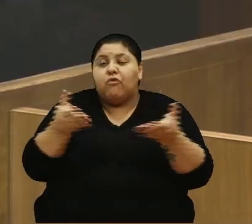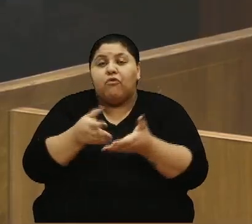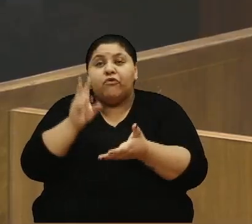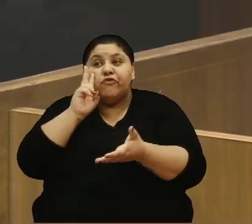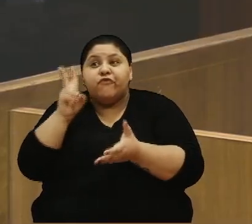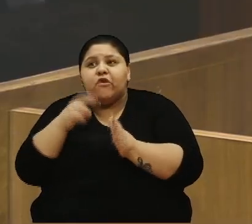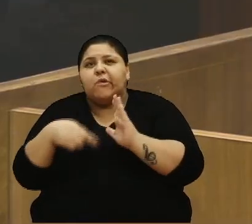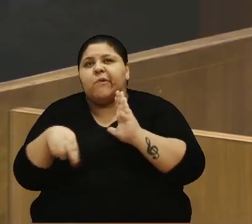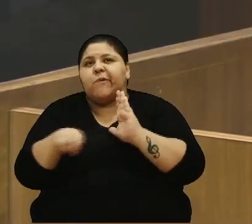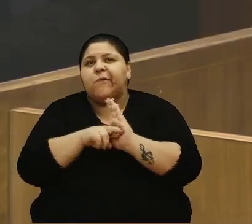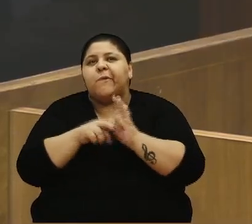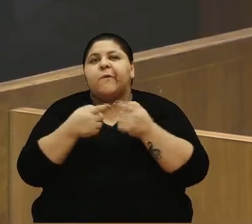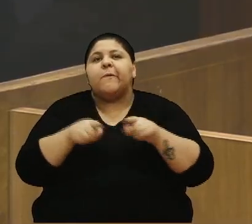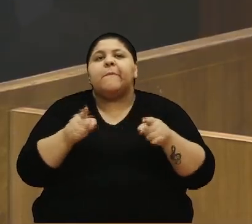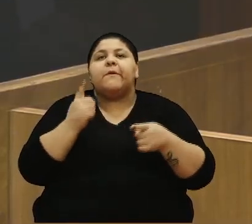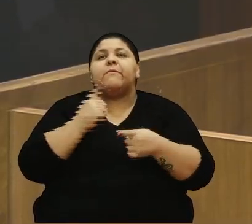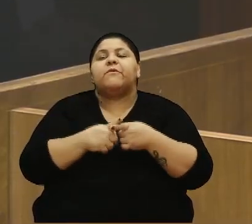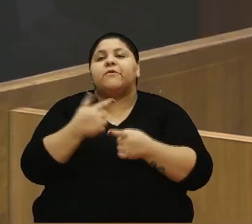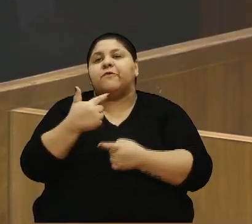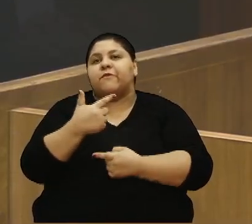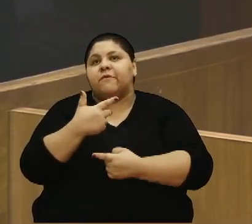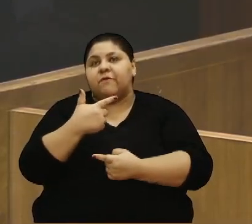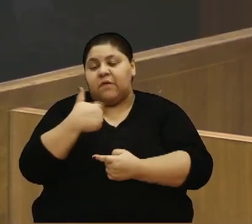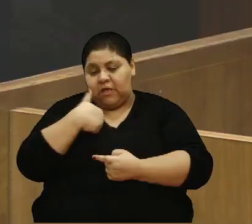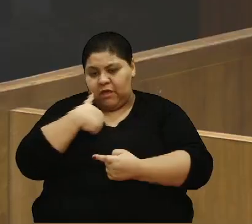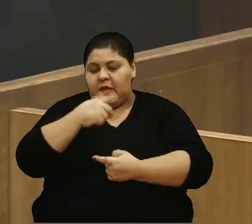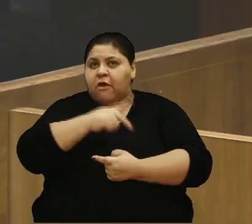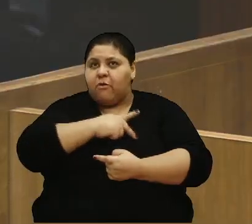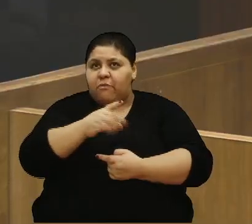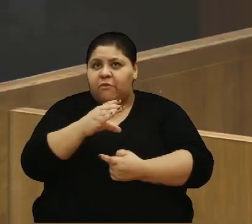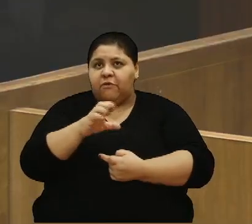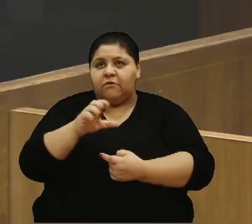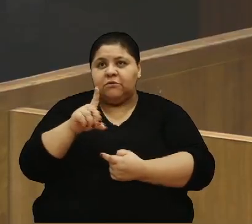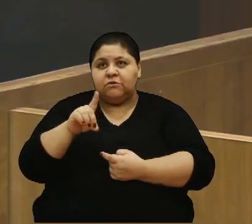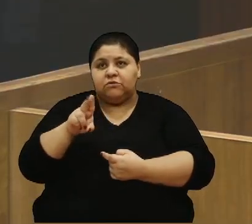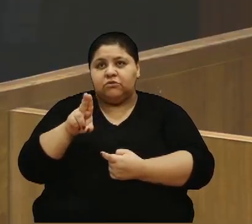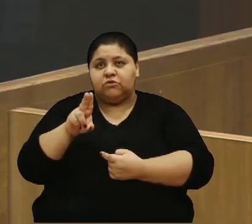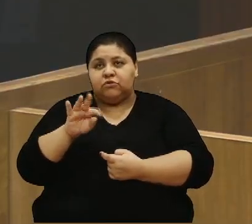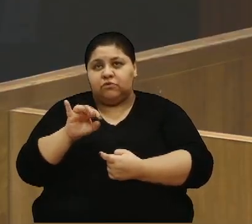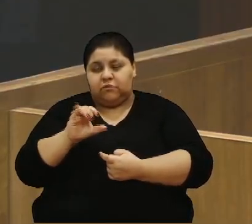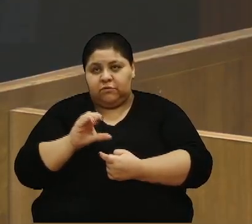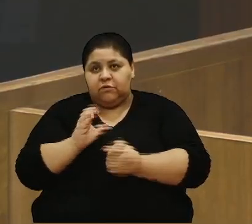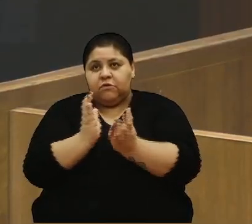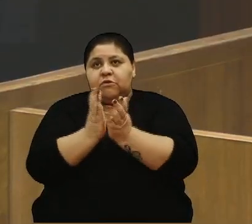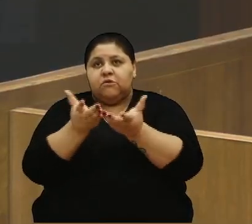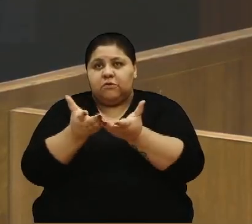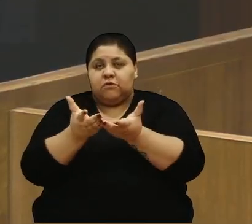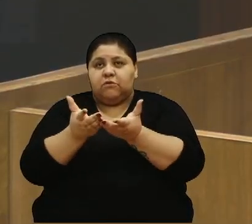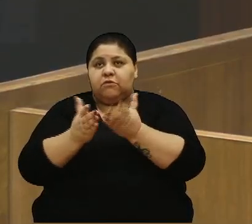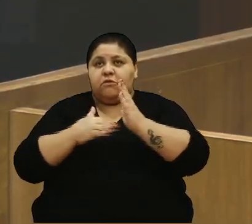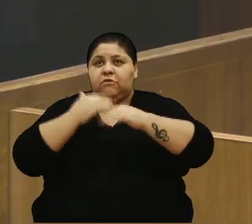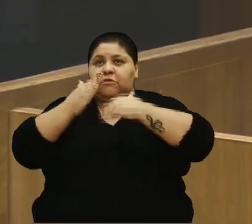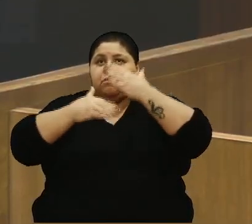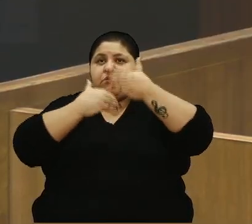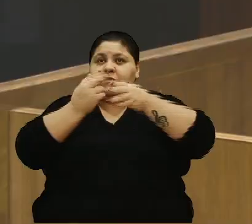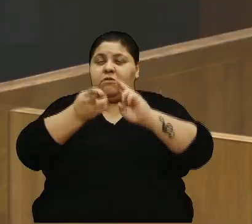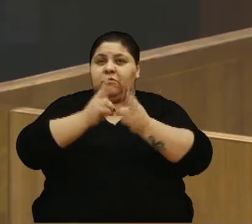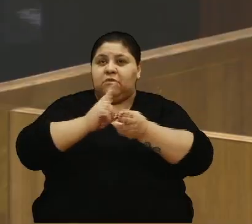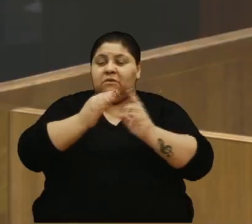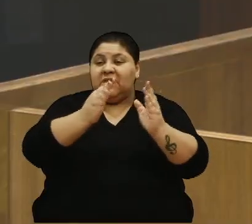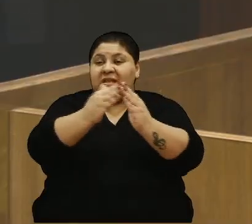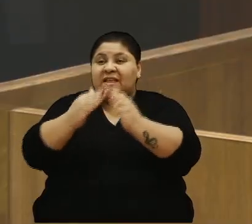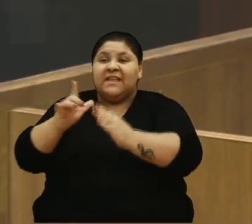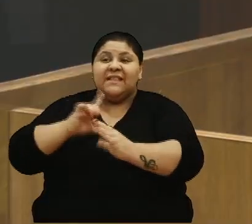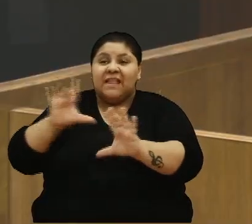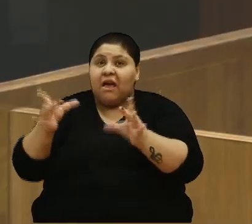resultado. Mas por que eu falo isso? Eu, como presidente da SEDUT, como já falei, da SEDU, Comissão de Desenvolvimento Urbano e Habitação, a gente tem que